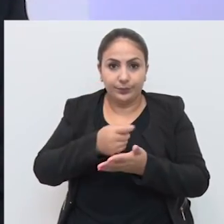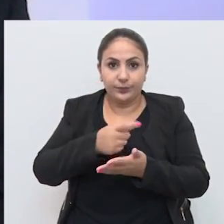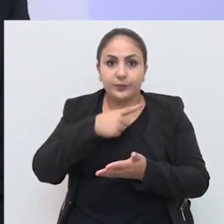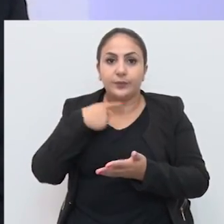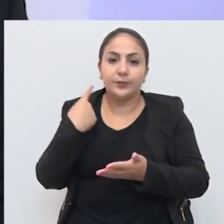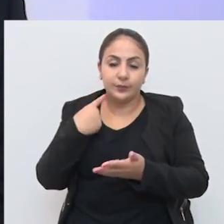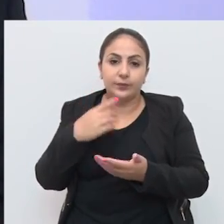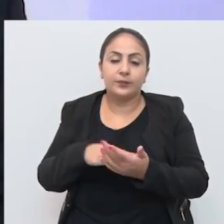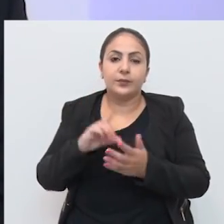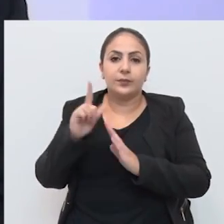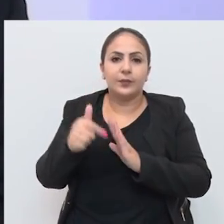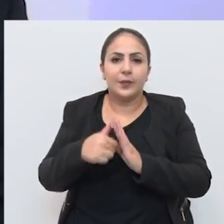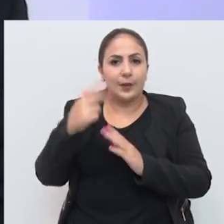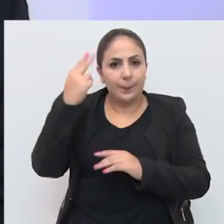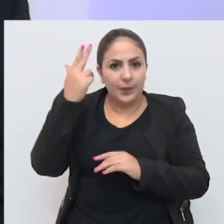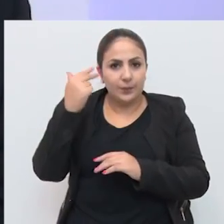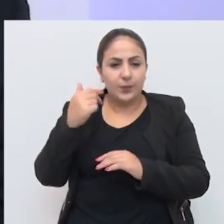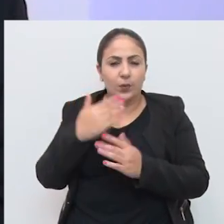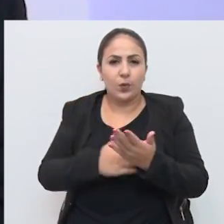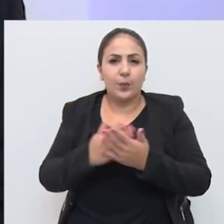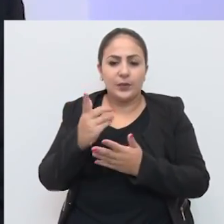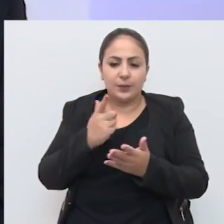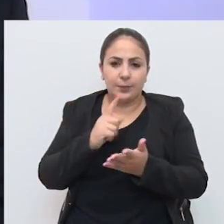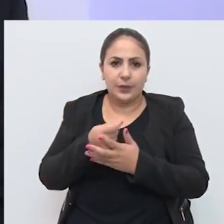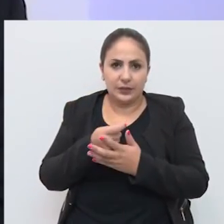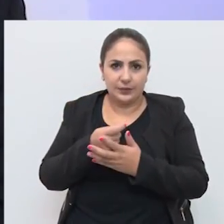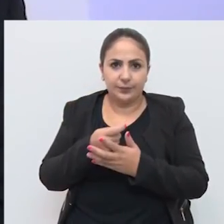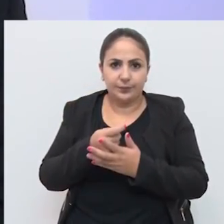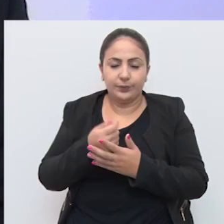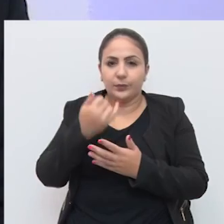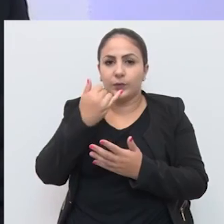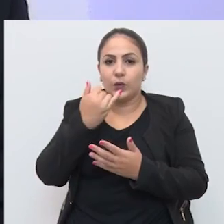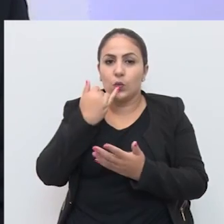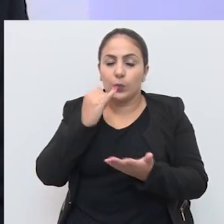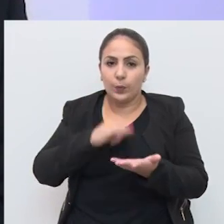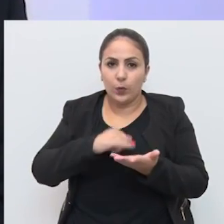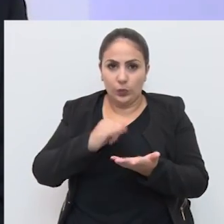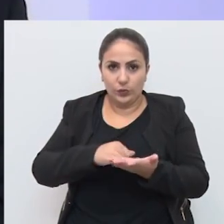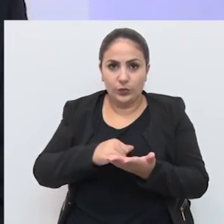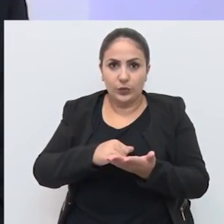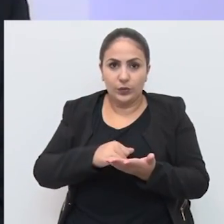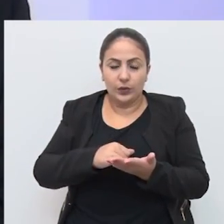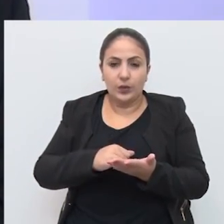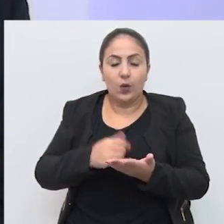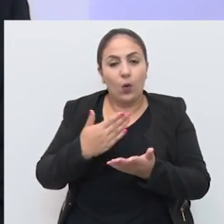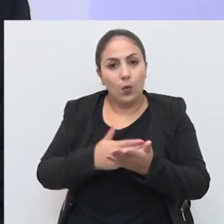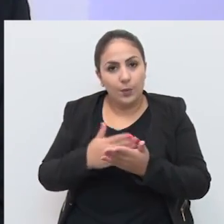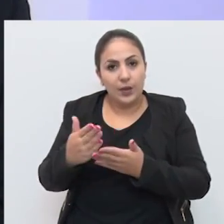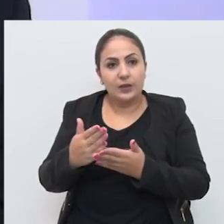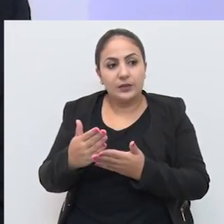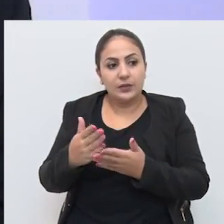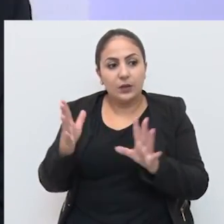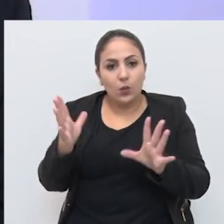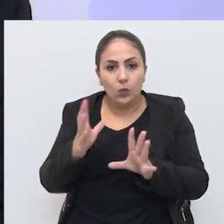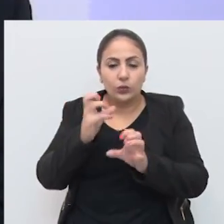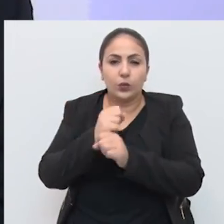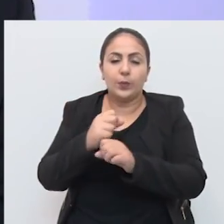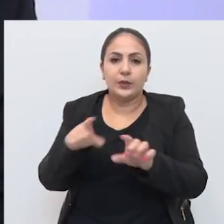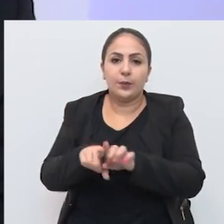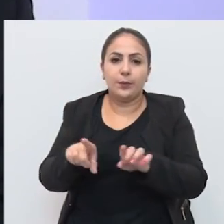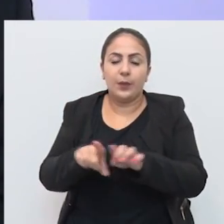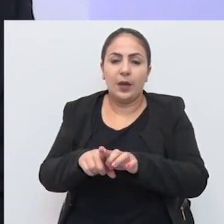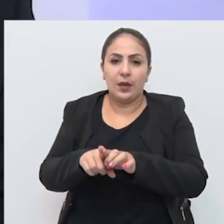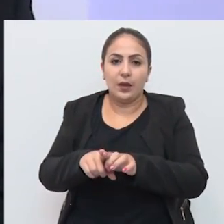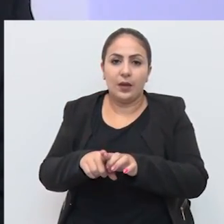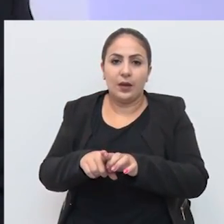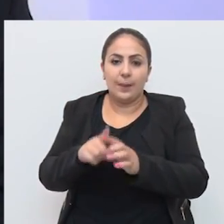atraso, depois de abril, quando começar a pagar o saldo de imposto, aqueles que tiverem imposto a pagar, ele consegue também gerar parcela em atraso no sistema.